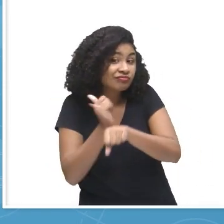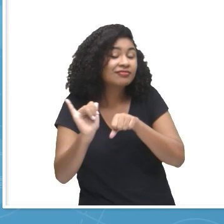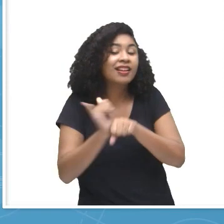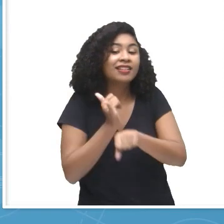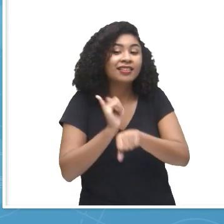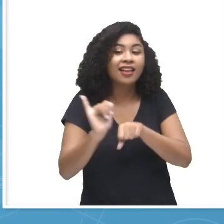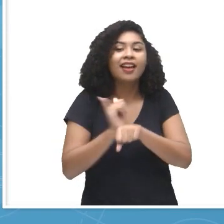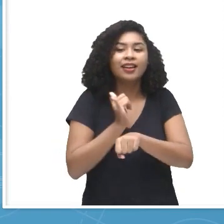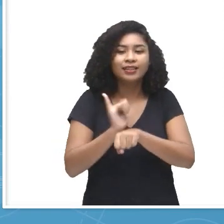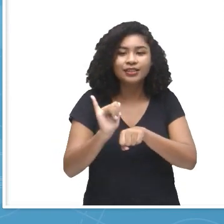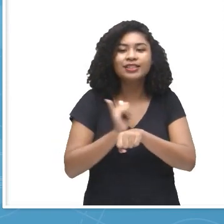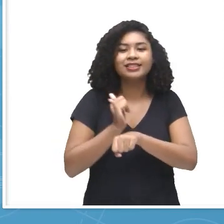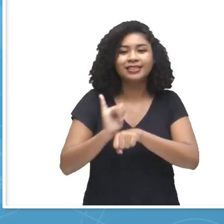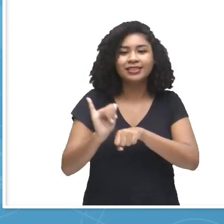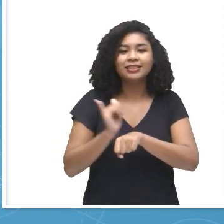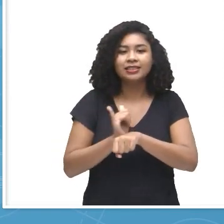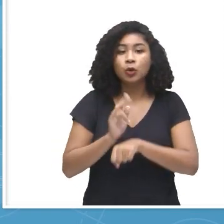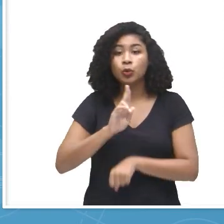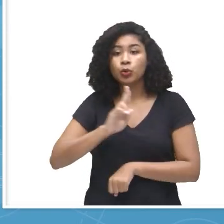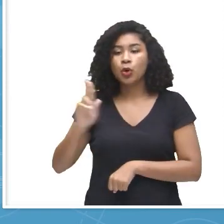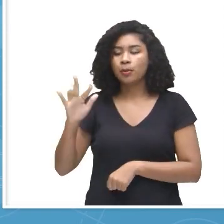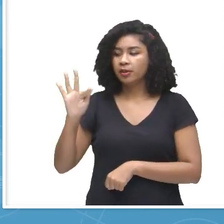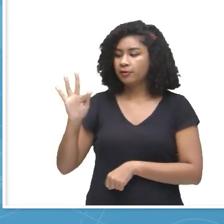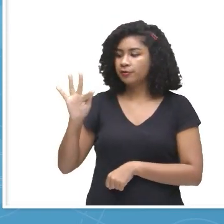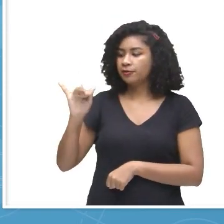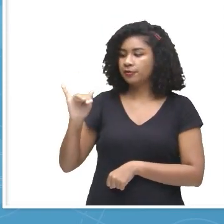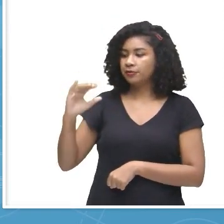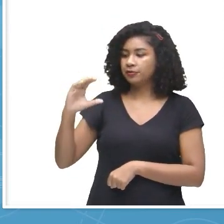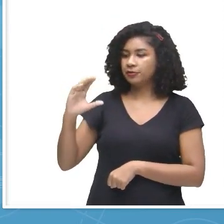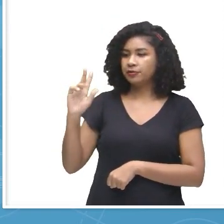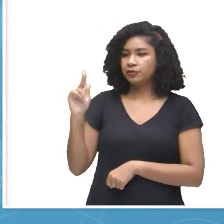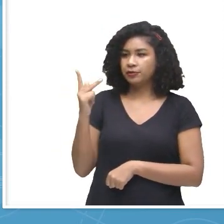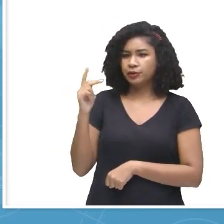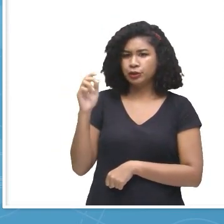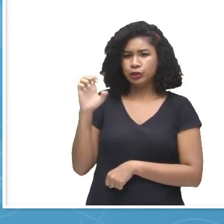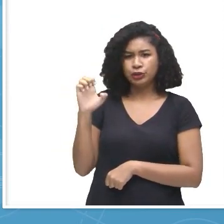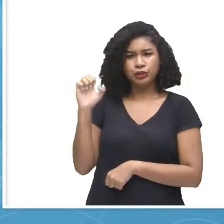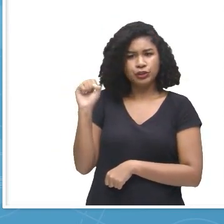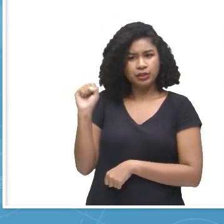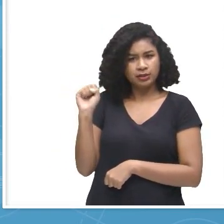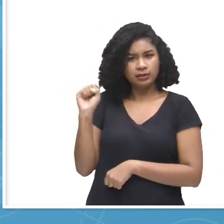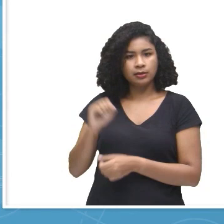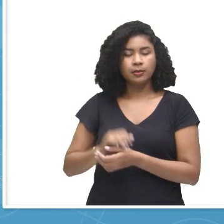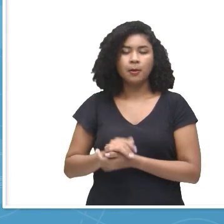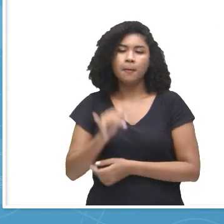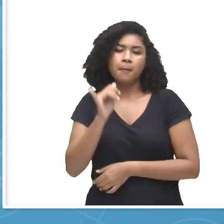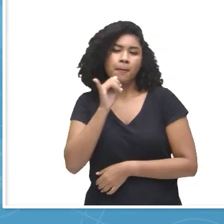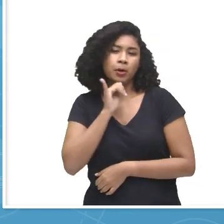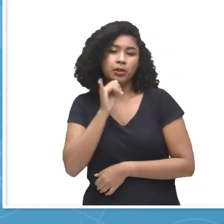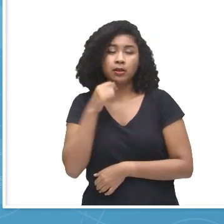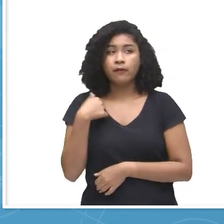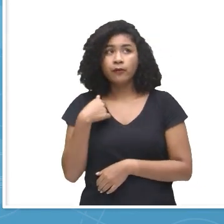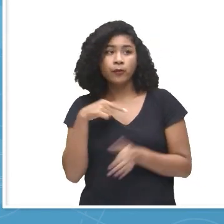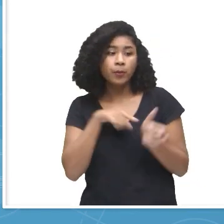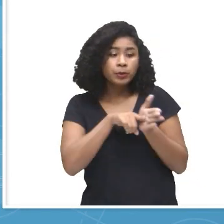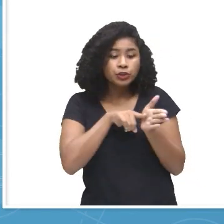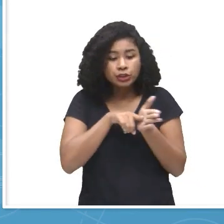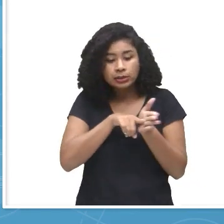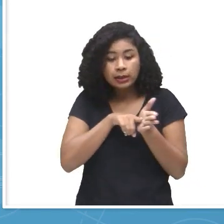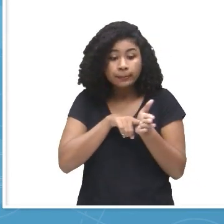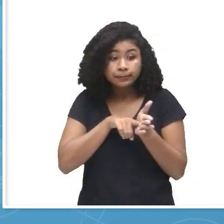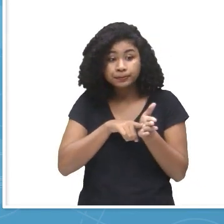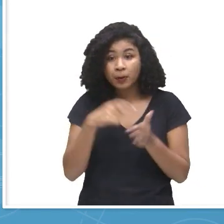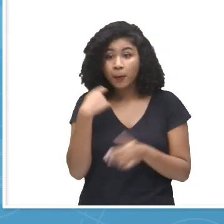artimanhas, podemos dizer assim, que são chamados os phishings, que eles pescam É engraçado, às vezes a gente tá, vou pesquisar aqui um batom. Eu olhei o